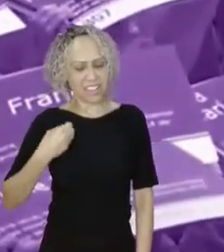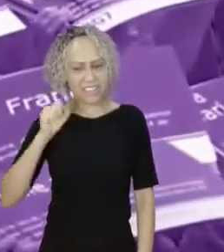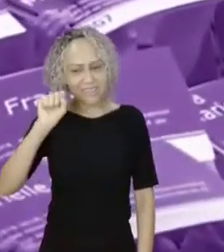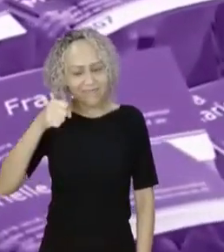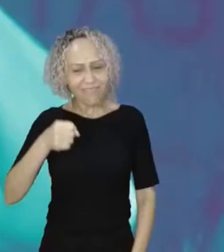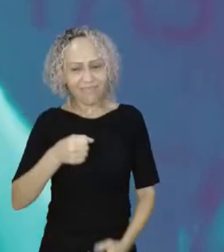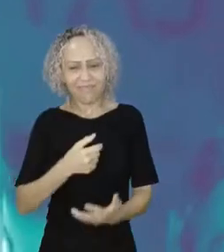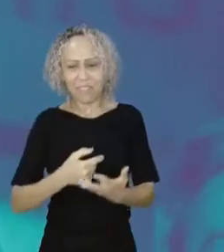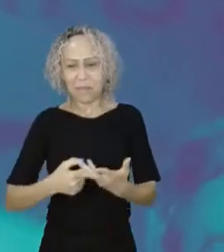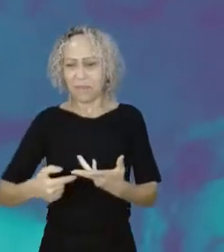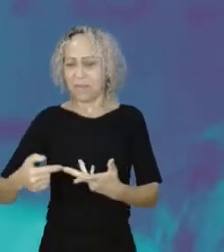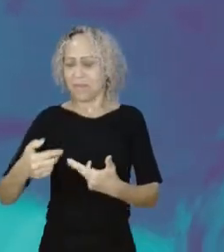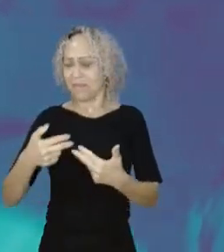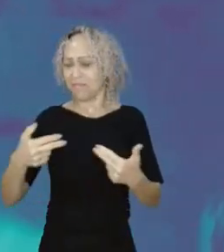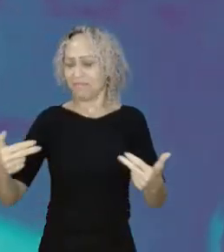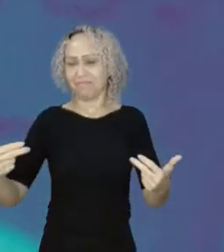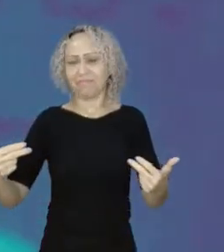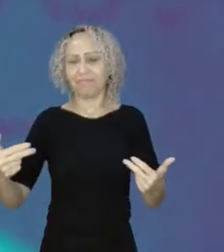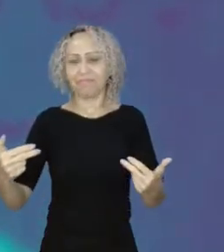acontecer.